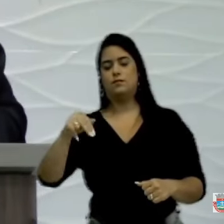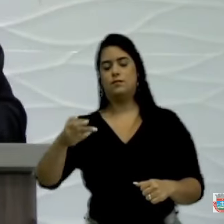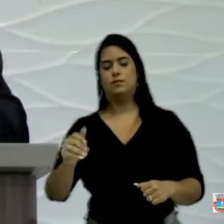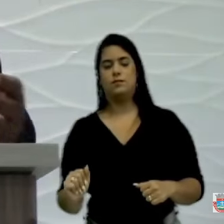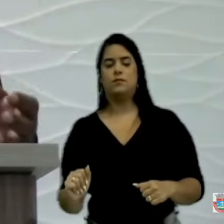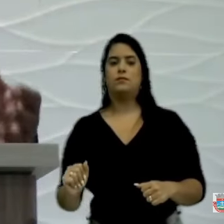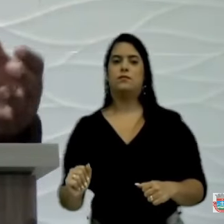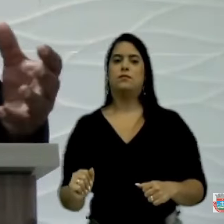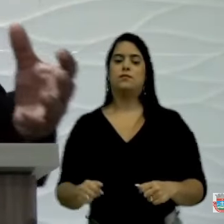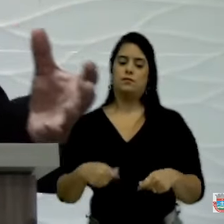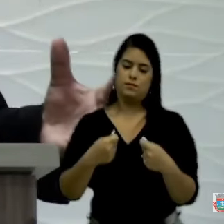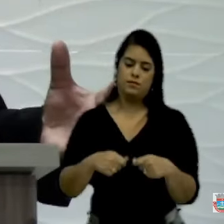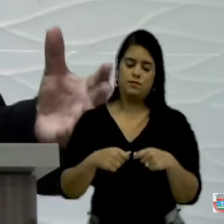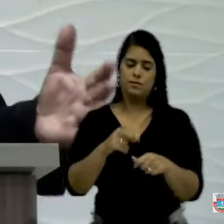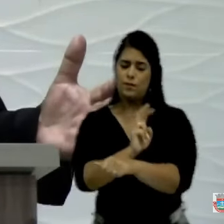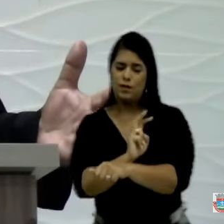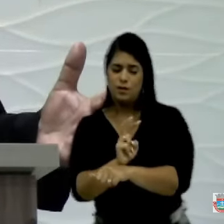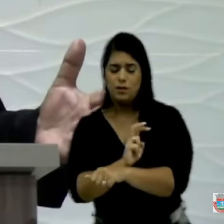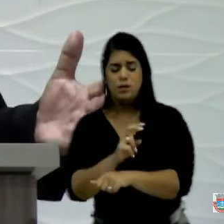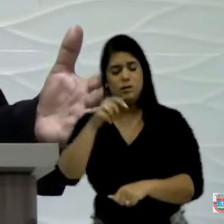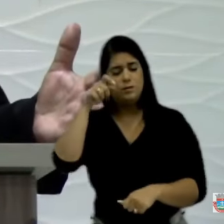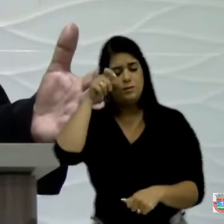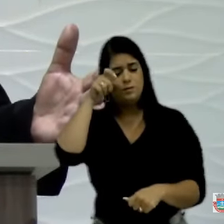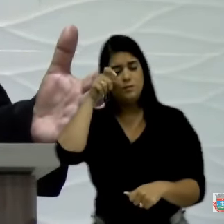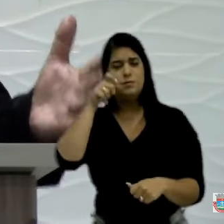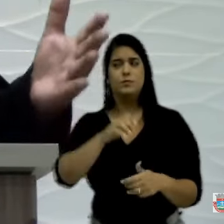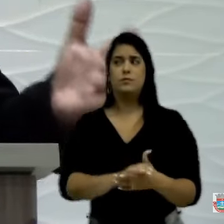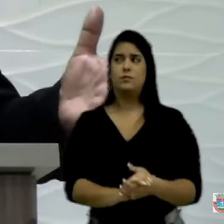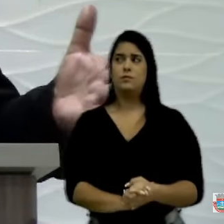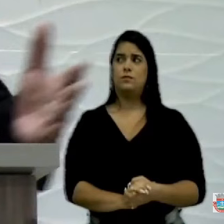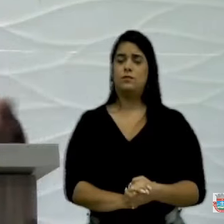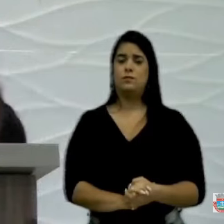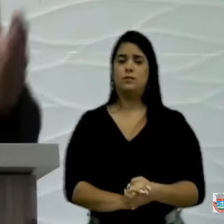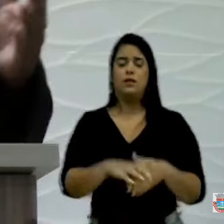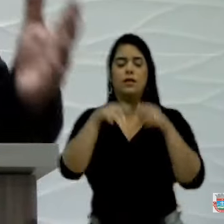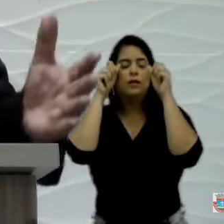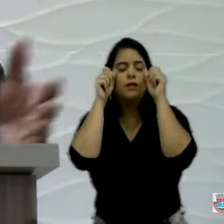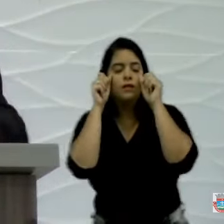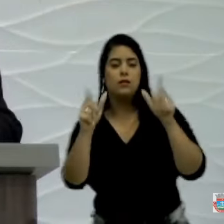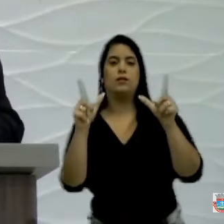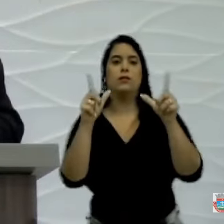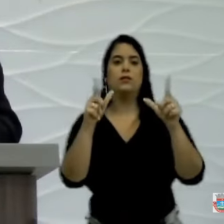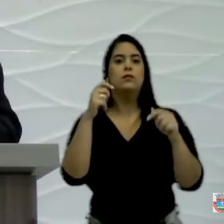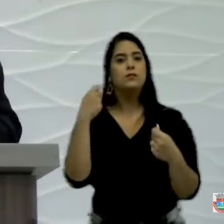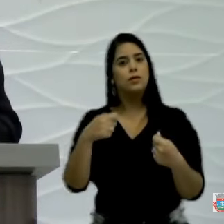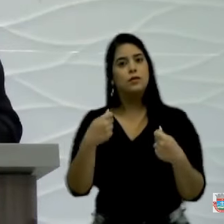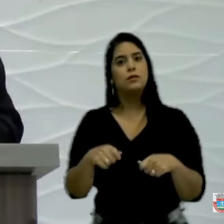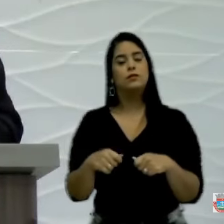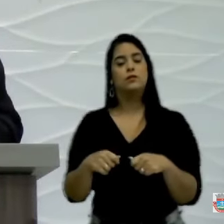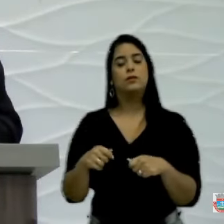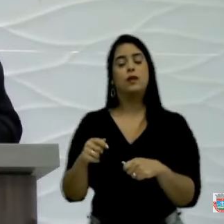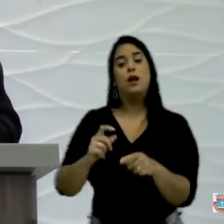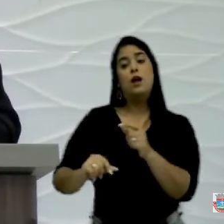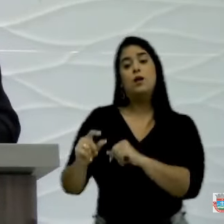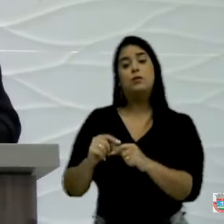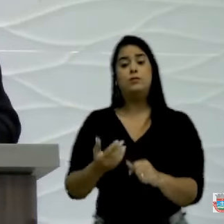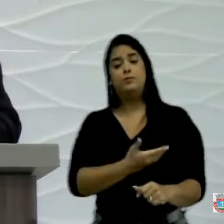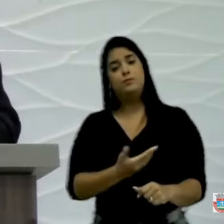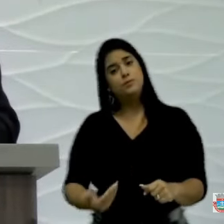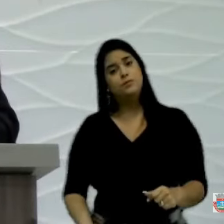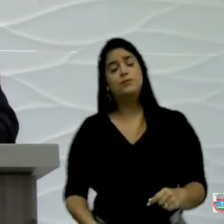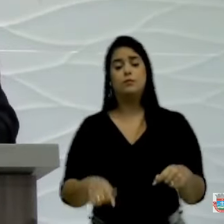Tem que alguém fiscalizar a gente. Acordem, é dinheiro público. Vão fiscalizar o que está